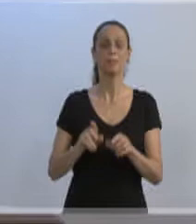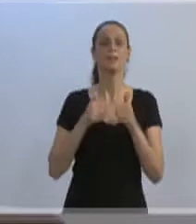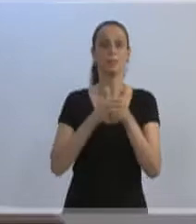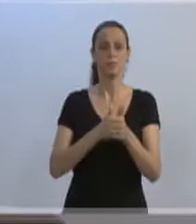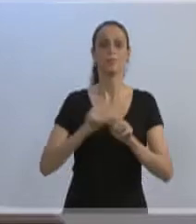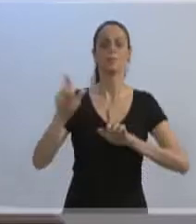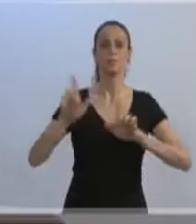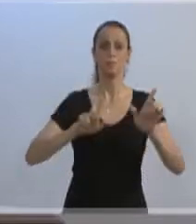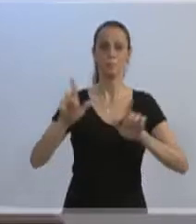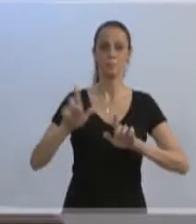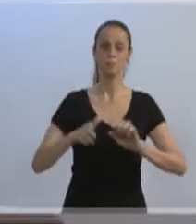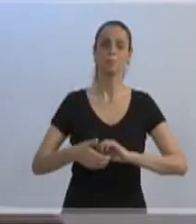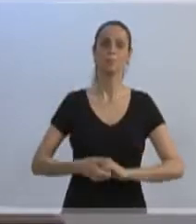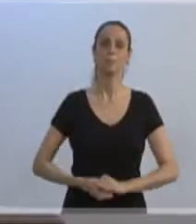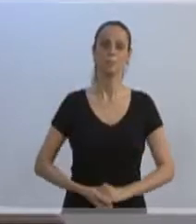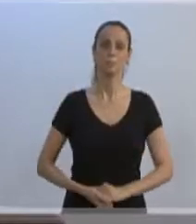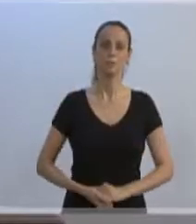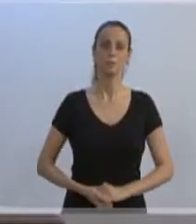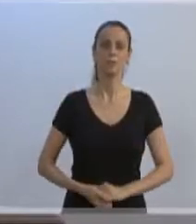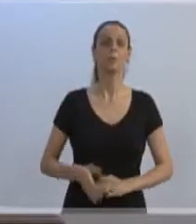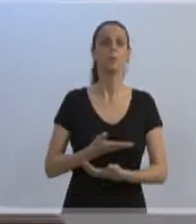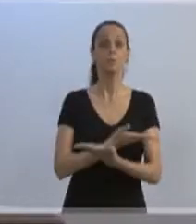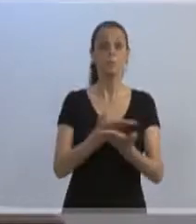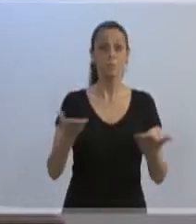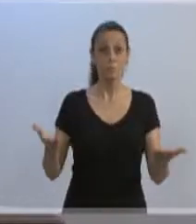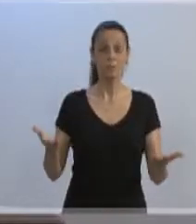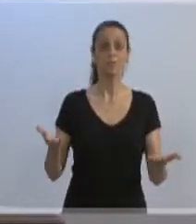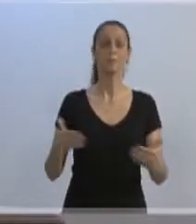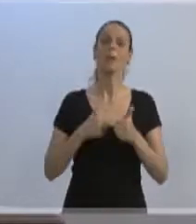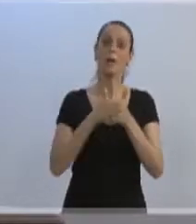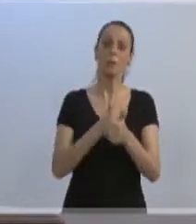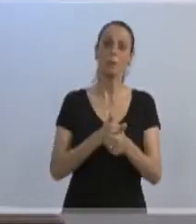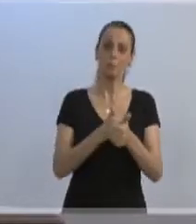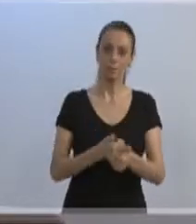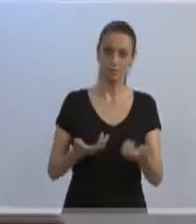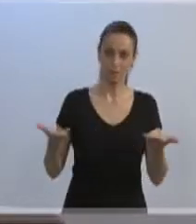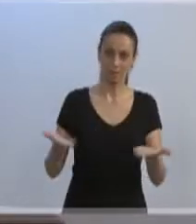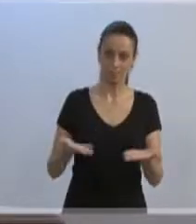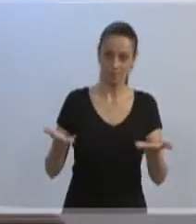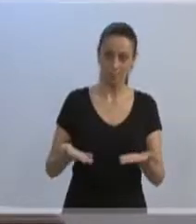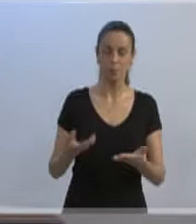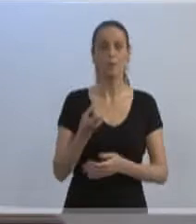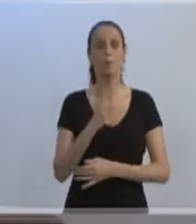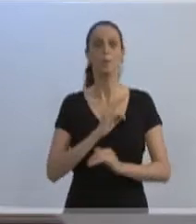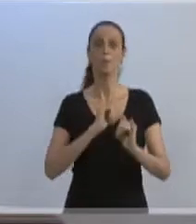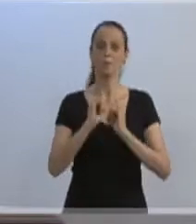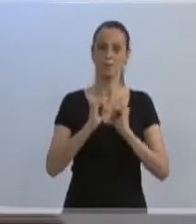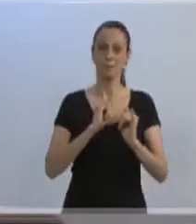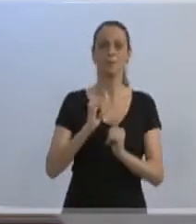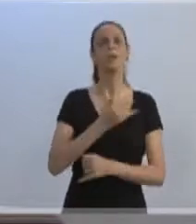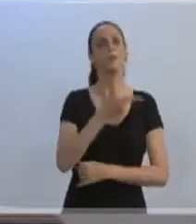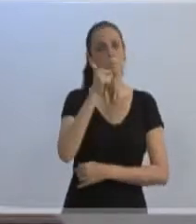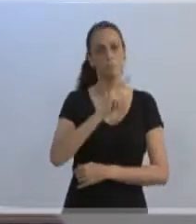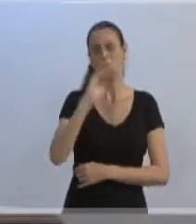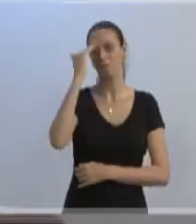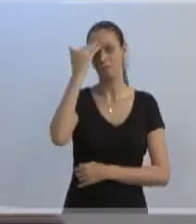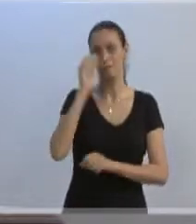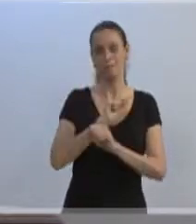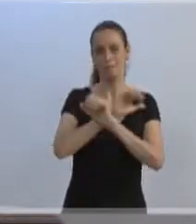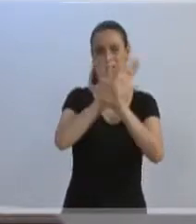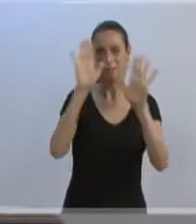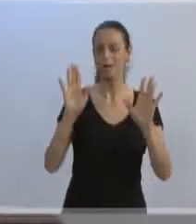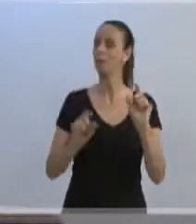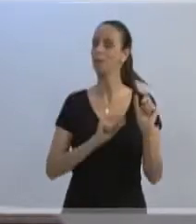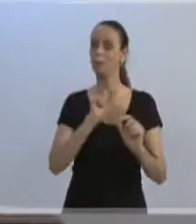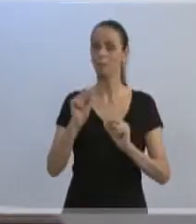tv pra que você que está nos acompanhando agora ou através da internet que entendam são